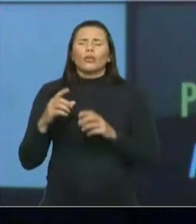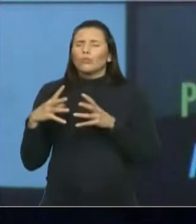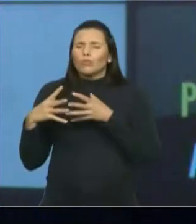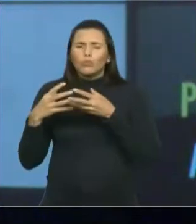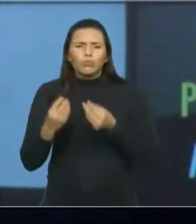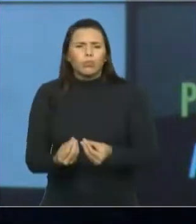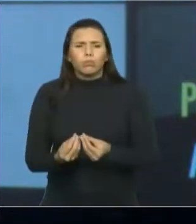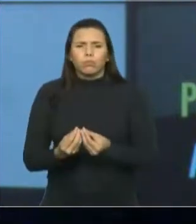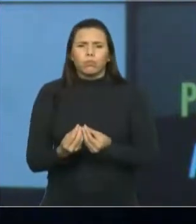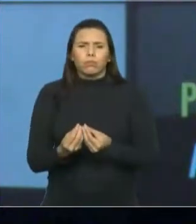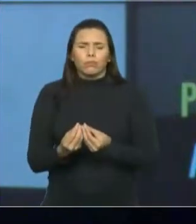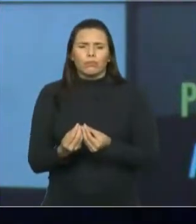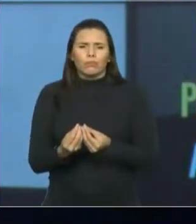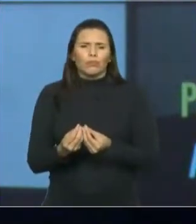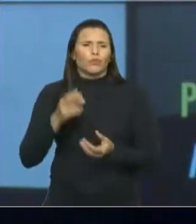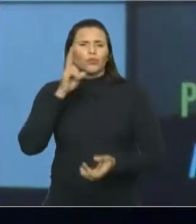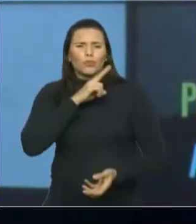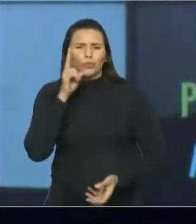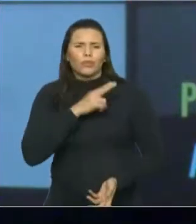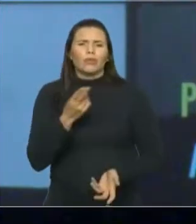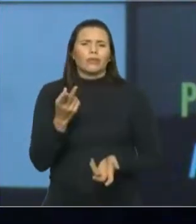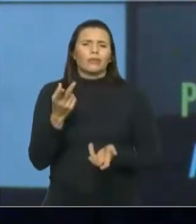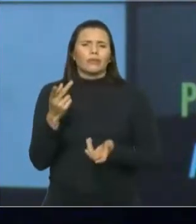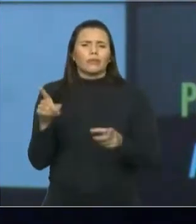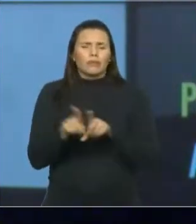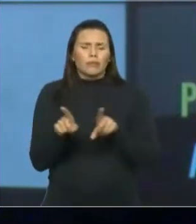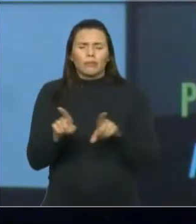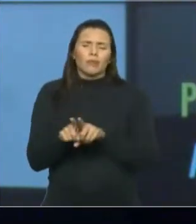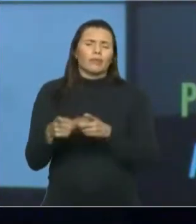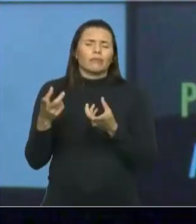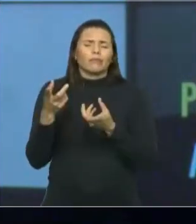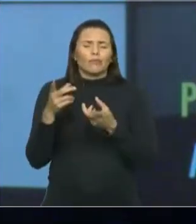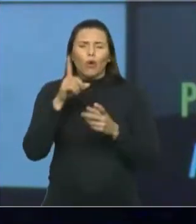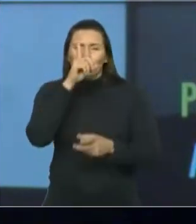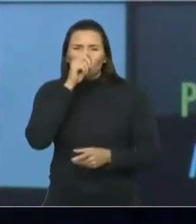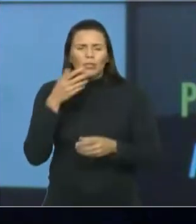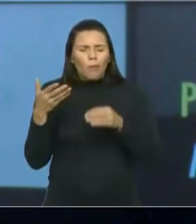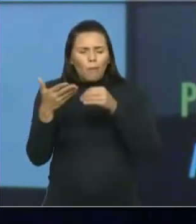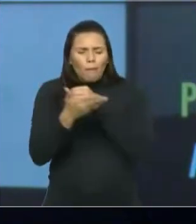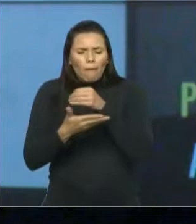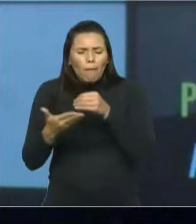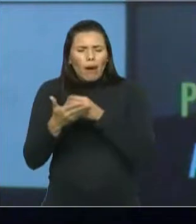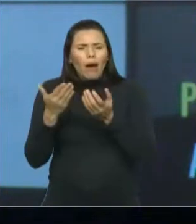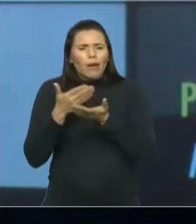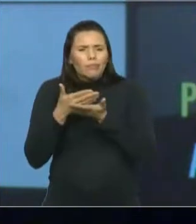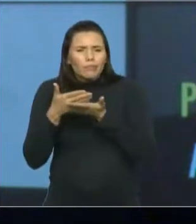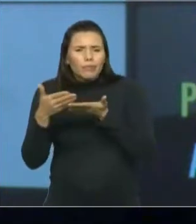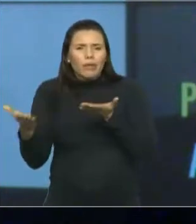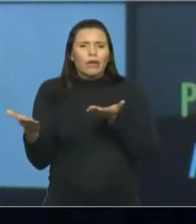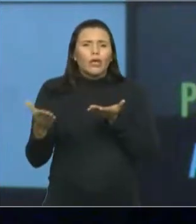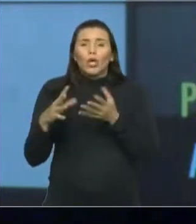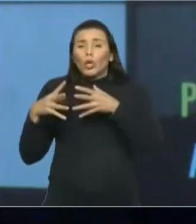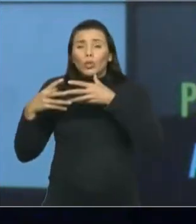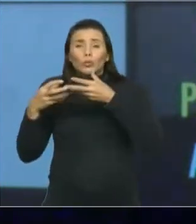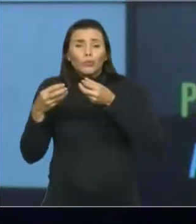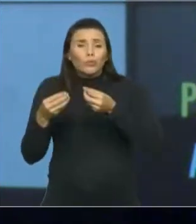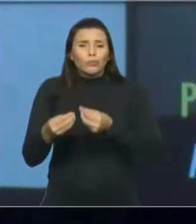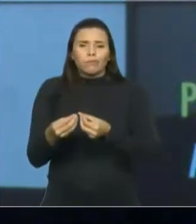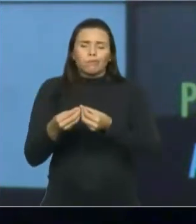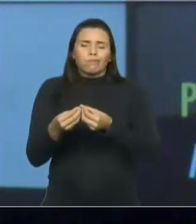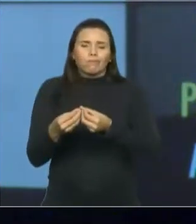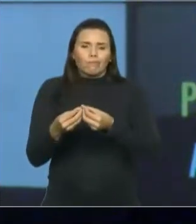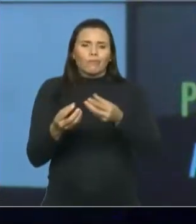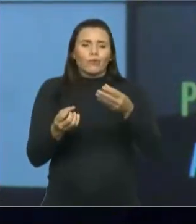precisa para uma região de saúde, o Ceará conseguiu construir de 2007 a 2018. Por assim